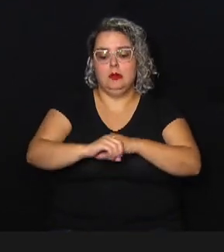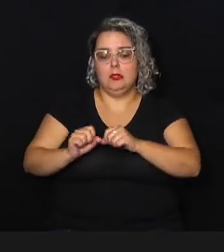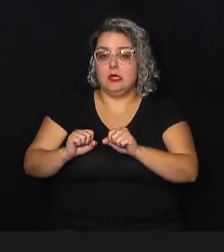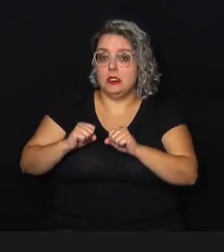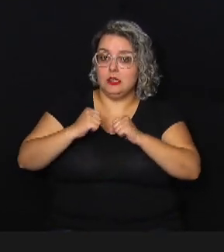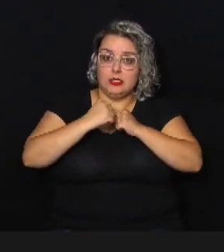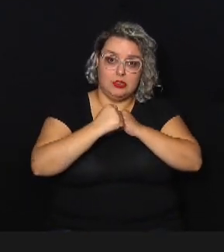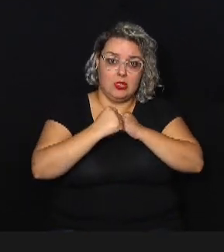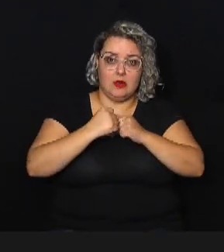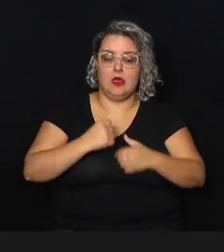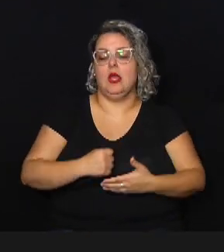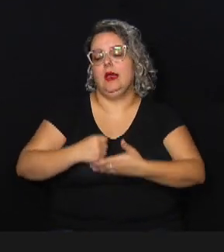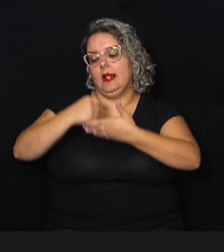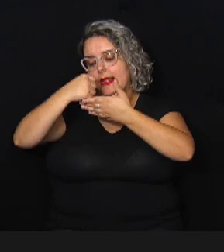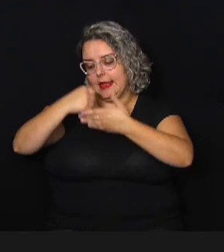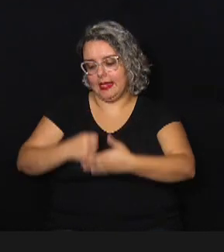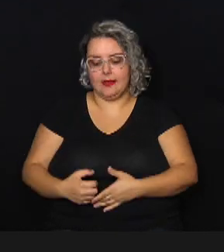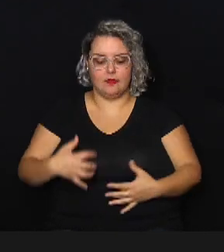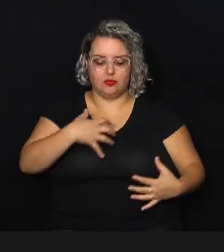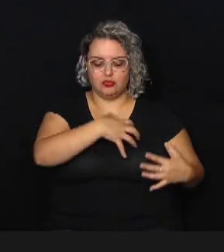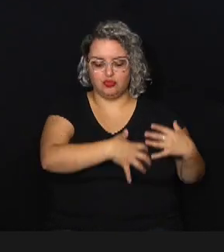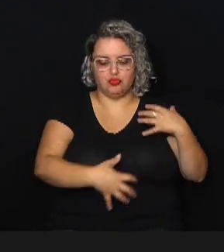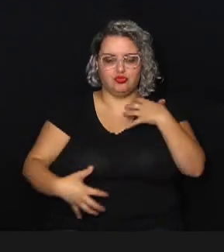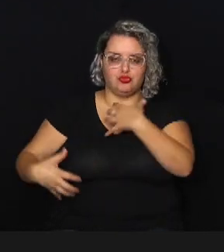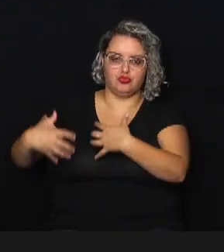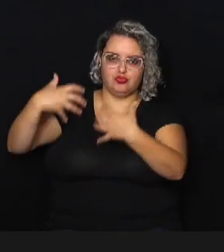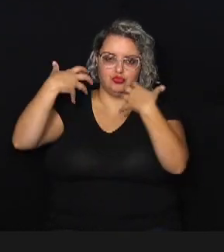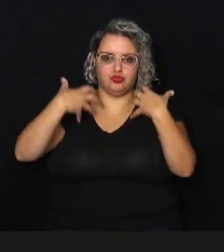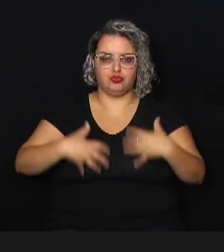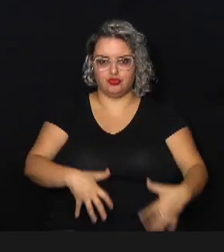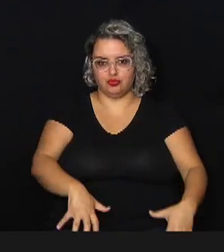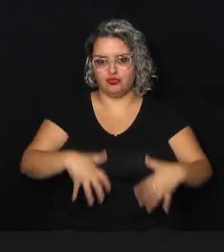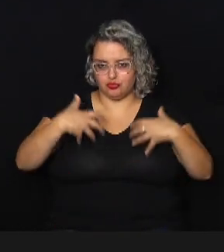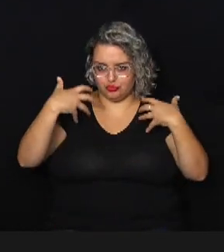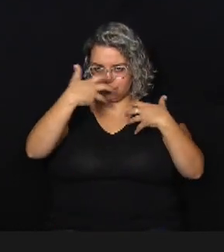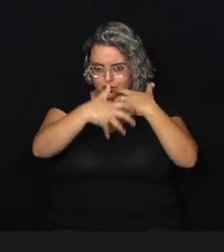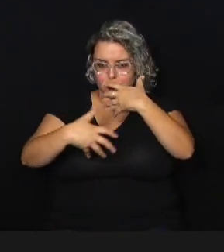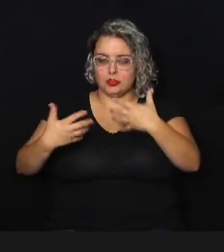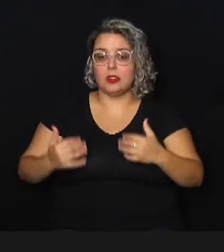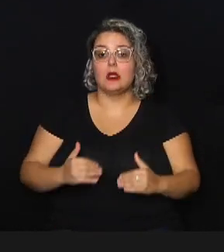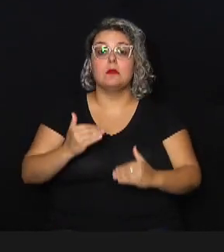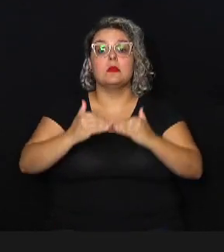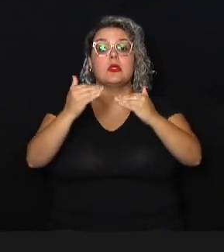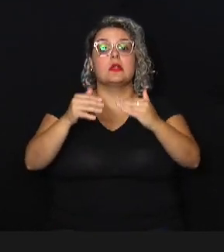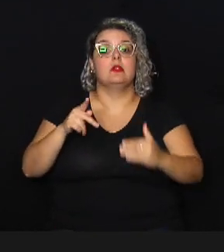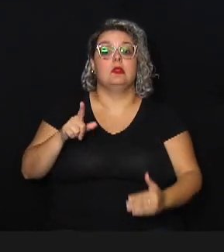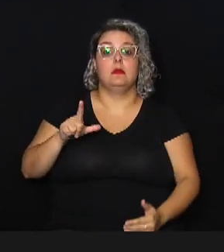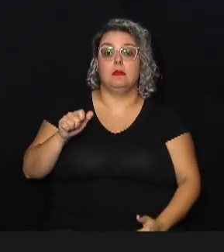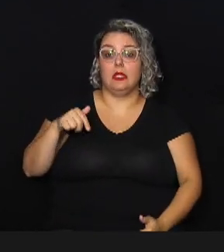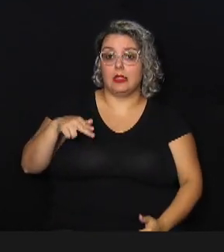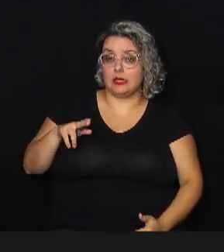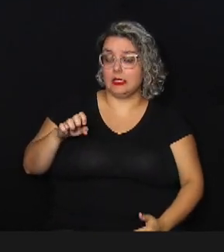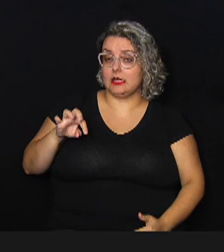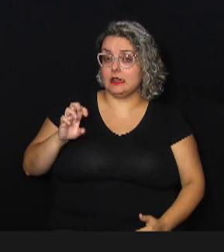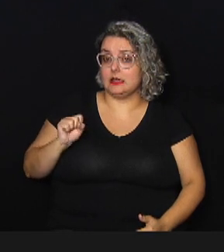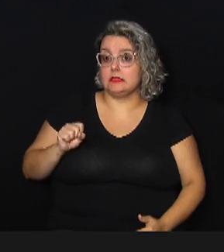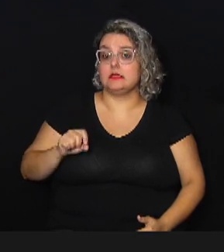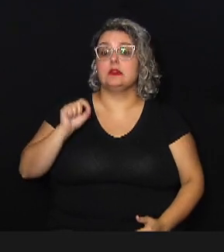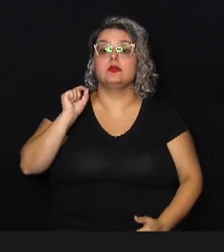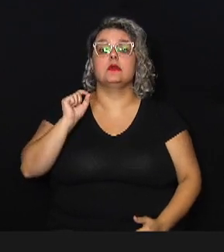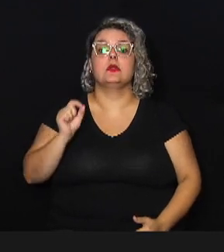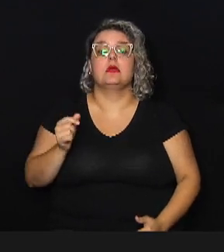nossa imunidade celular. E ela é responsável pela produção das plaquetas. Tá? As plaquetas são